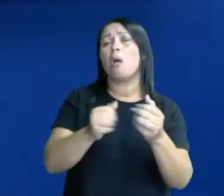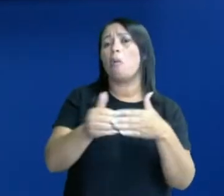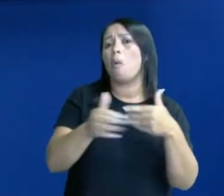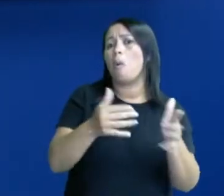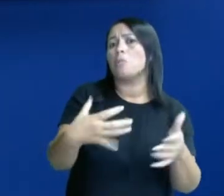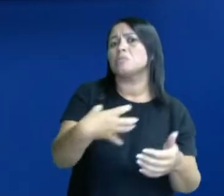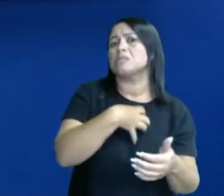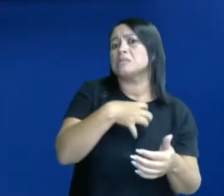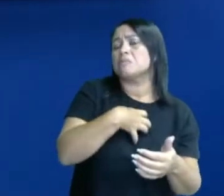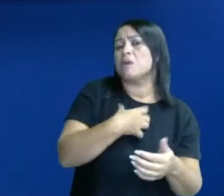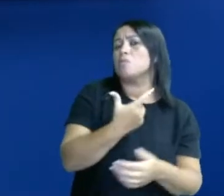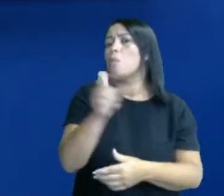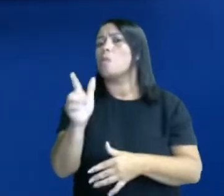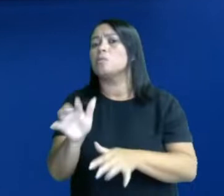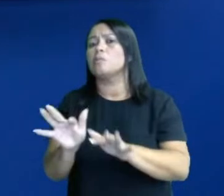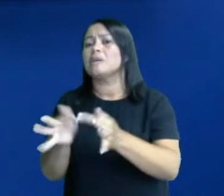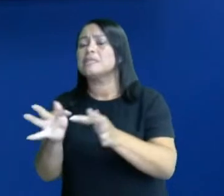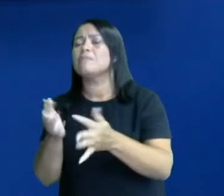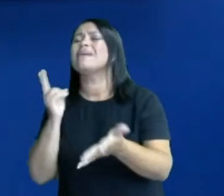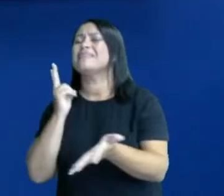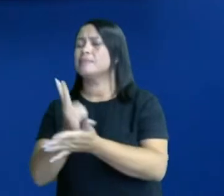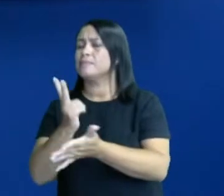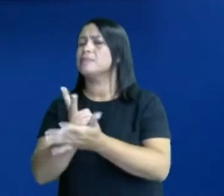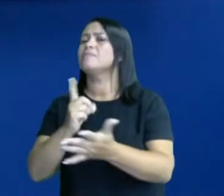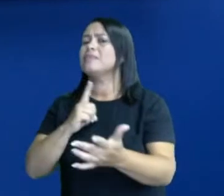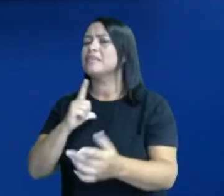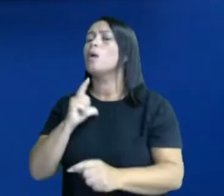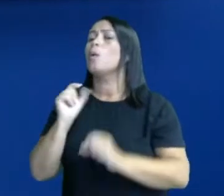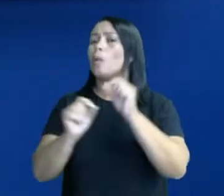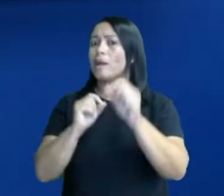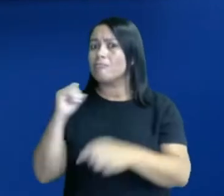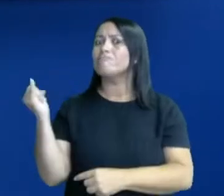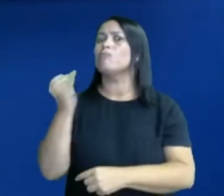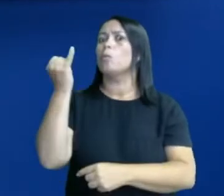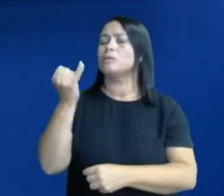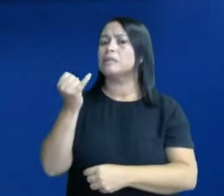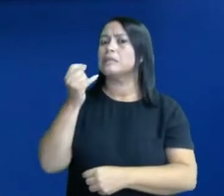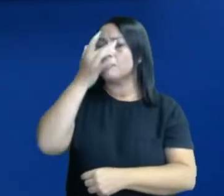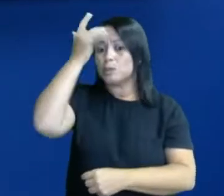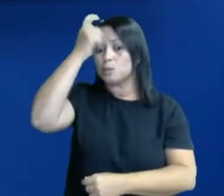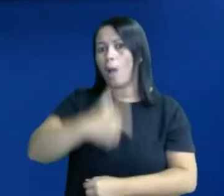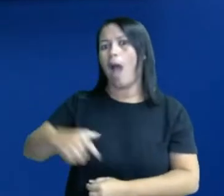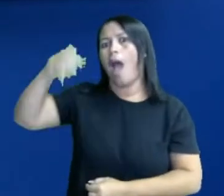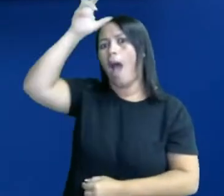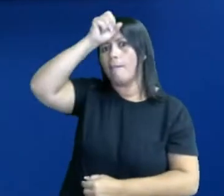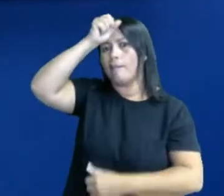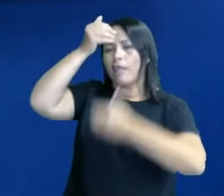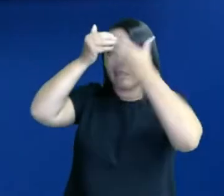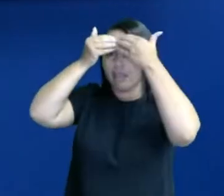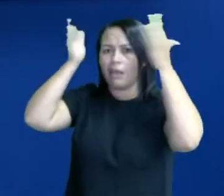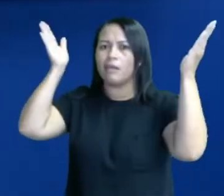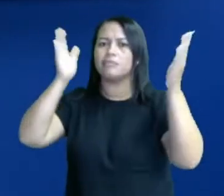outra coisa, mas sempre vai nos trazer uma lição de vida, algo que serve para a nossa aprendizagem.